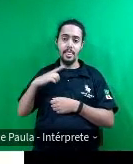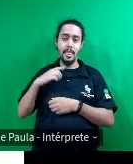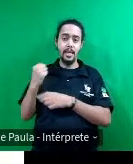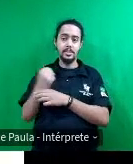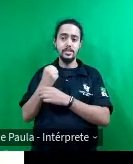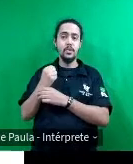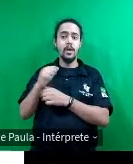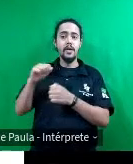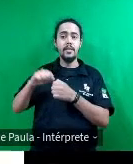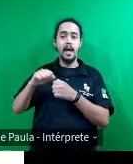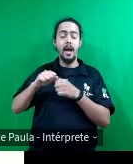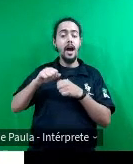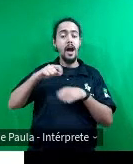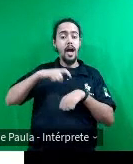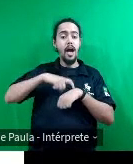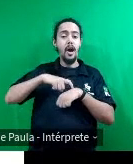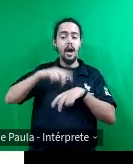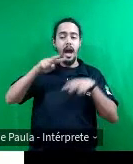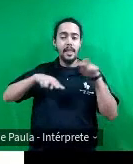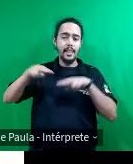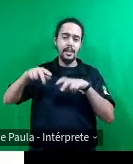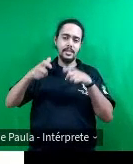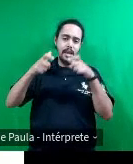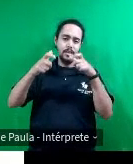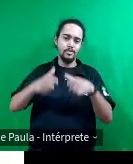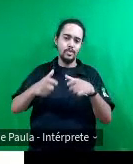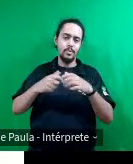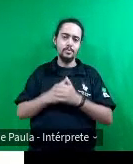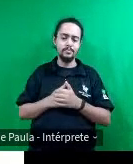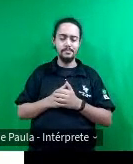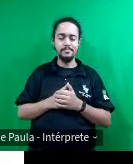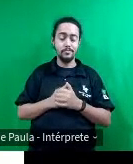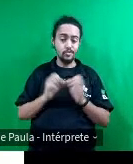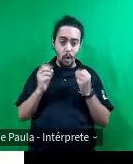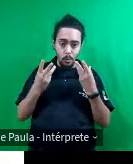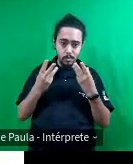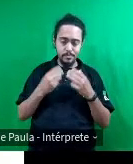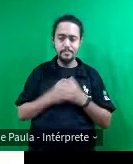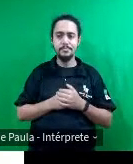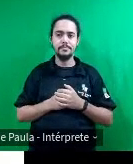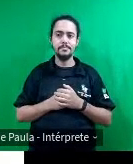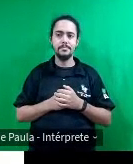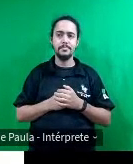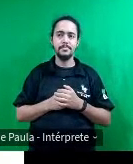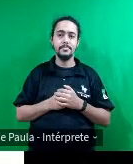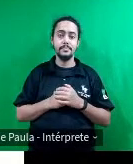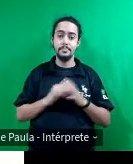de analisar os nossos circuitos. Show! Plus, pessoal,